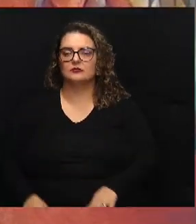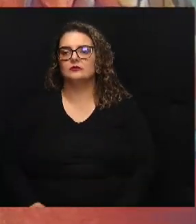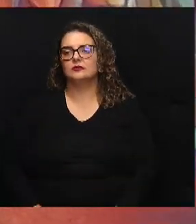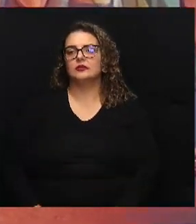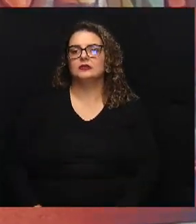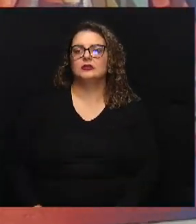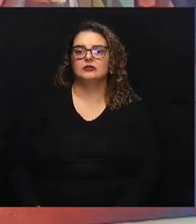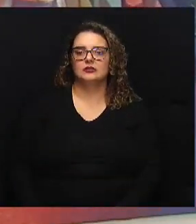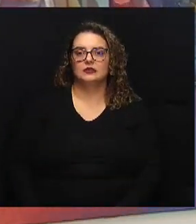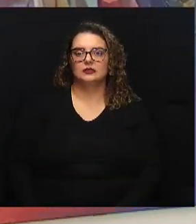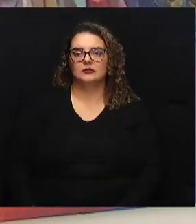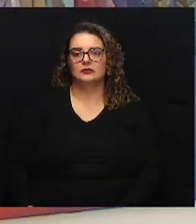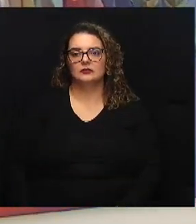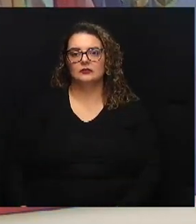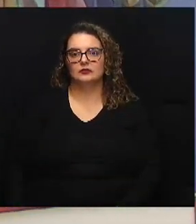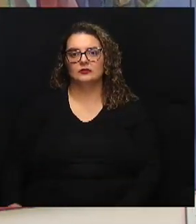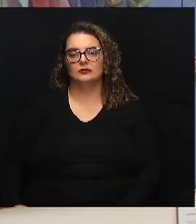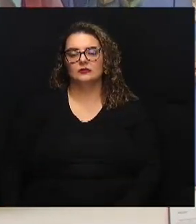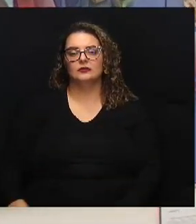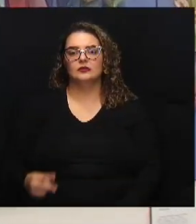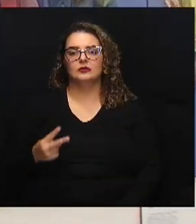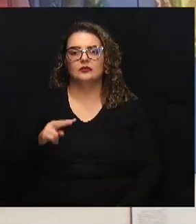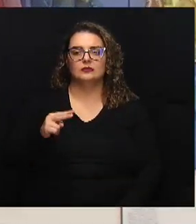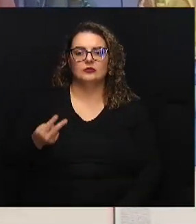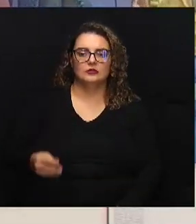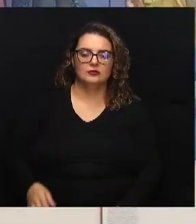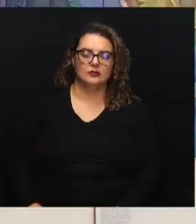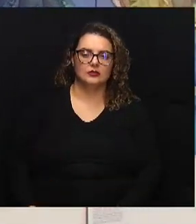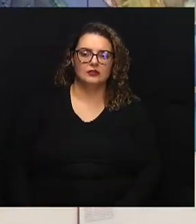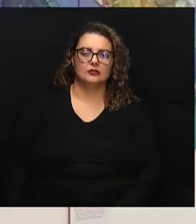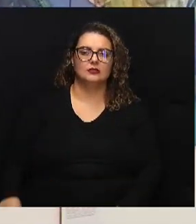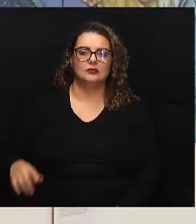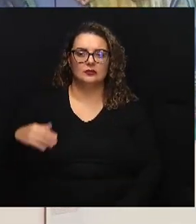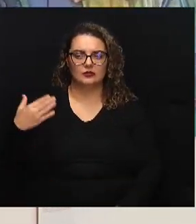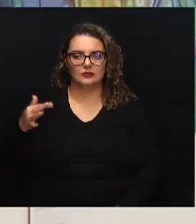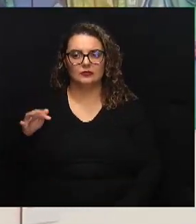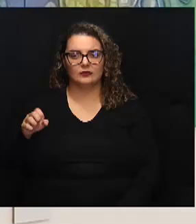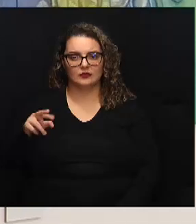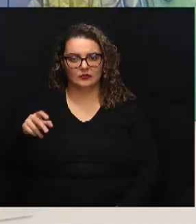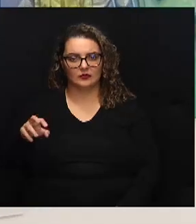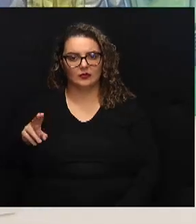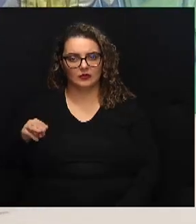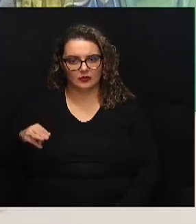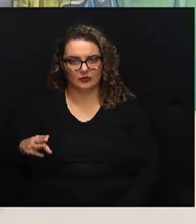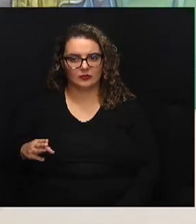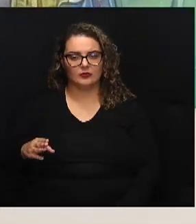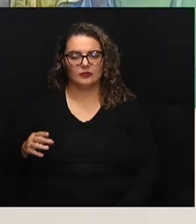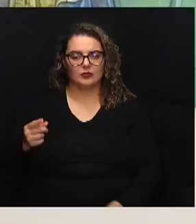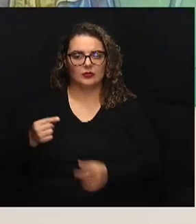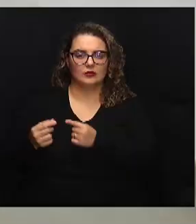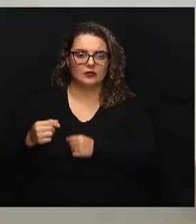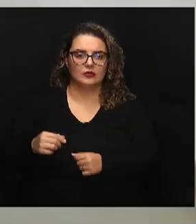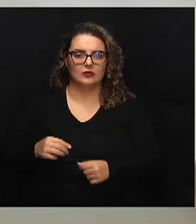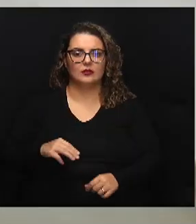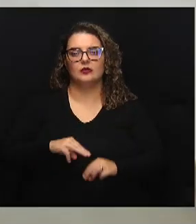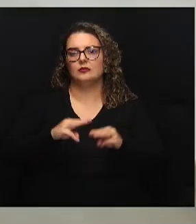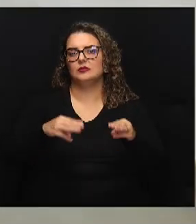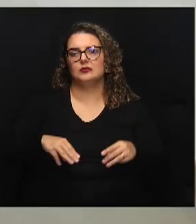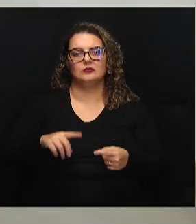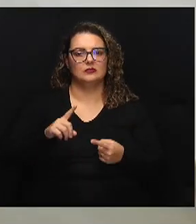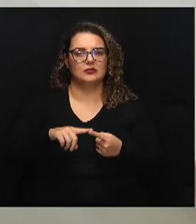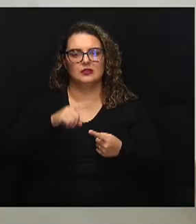participaram 2 vezes em Davos, no Fórum Econômico, museus da Rússia, da